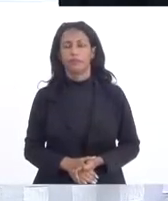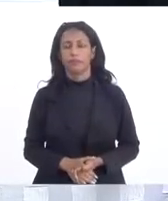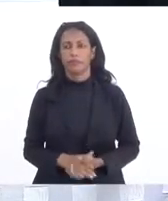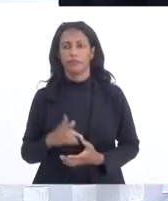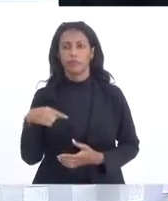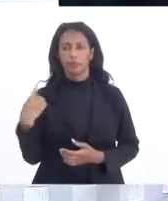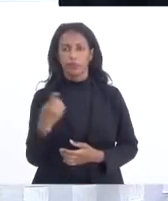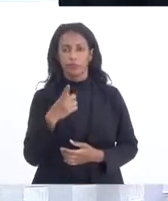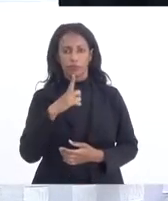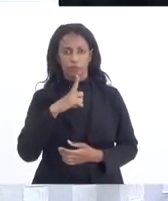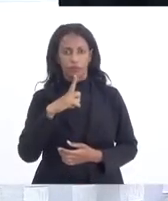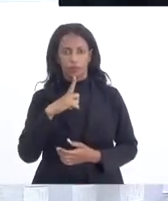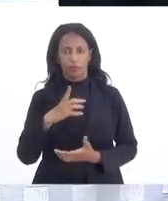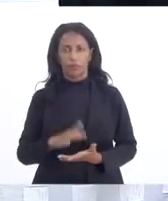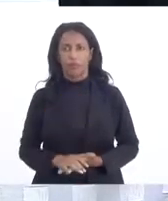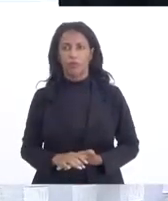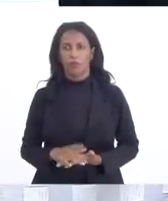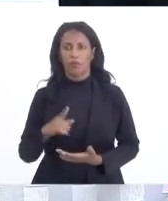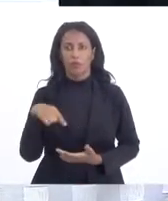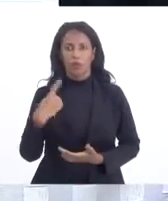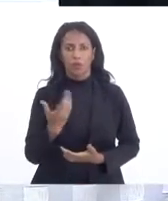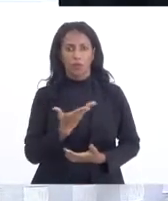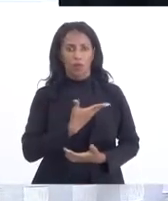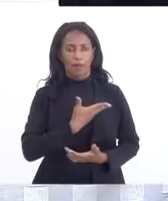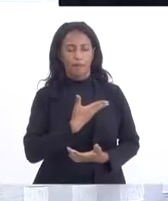nós tivemos o nosso amigo